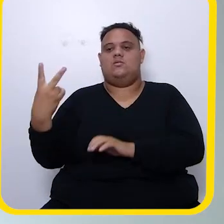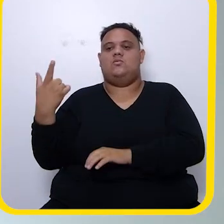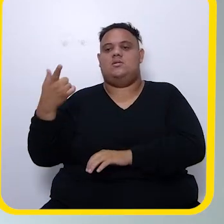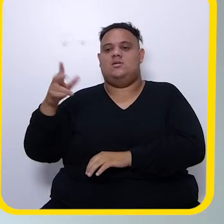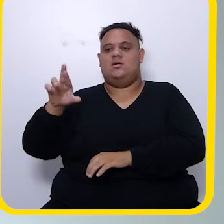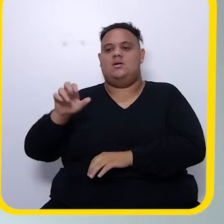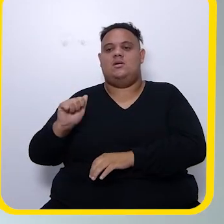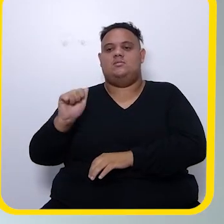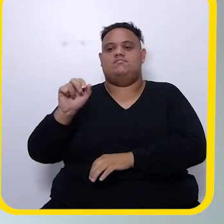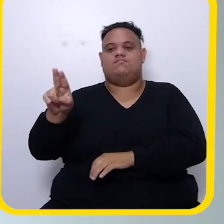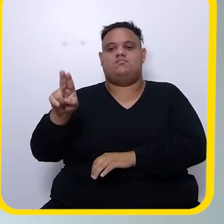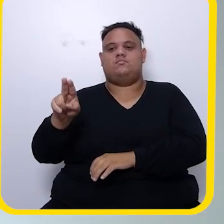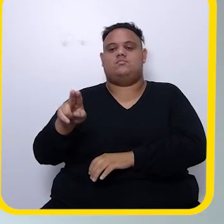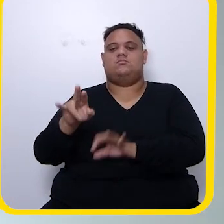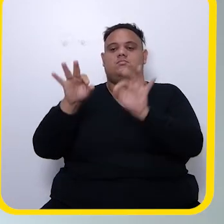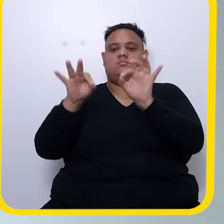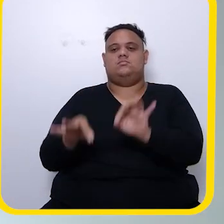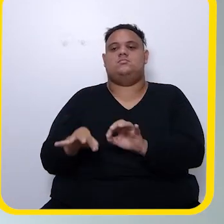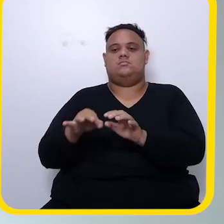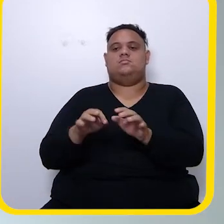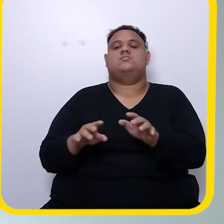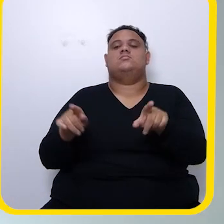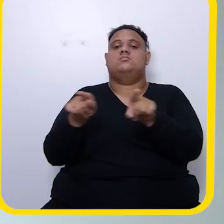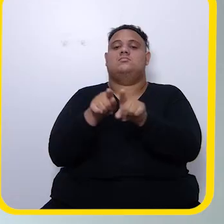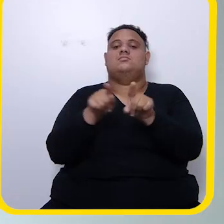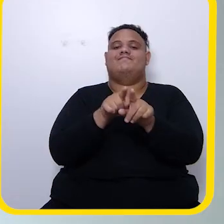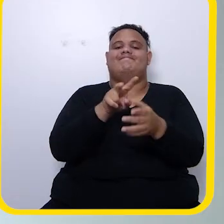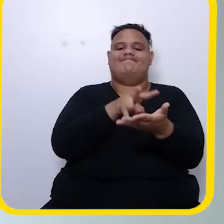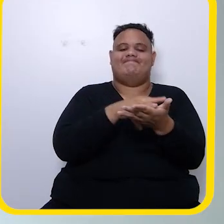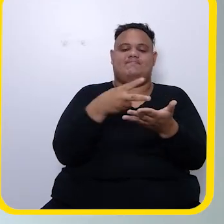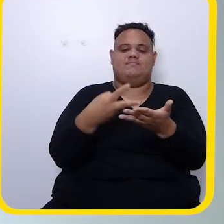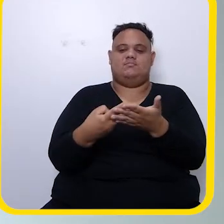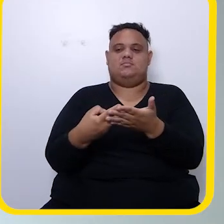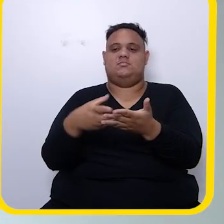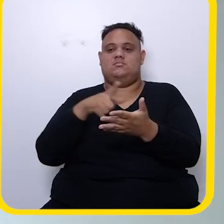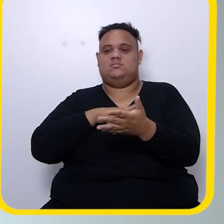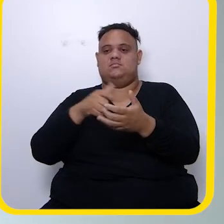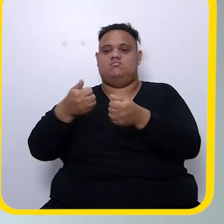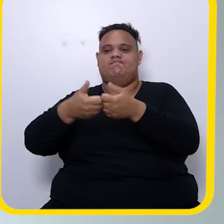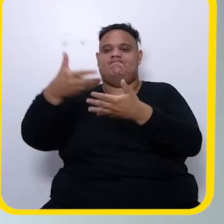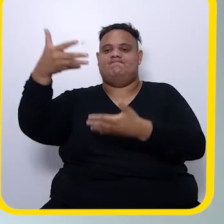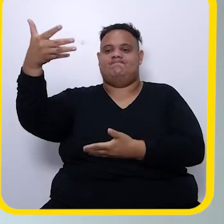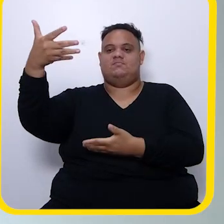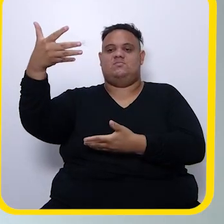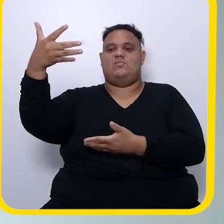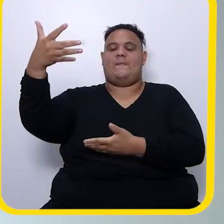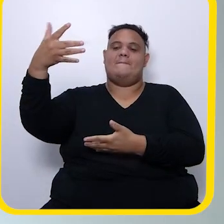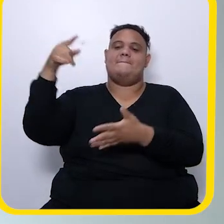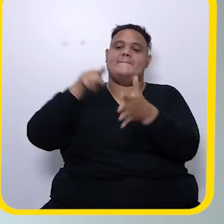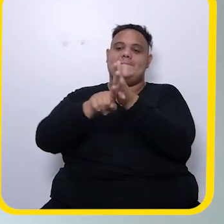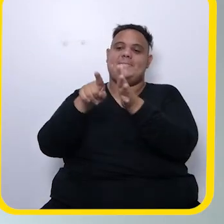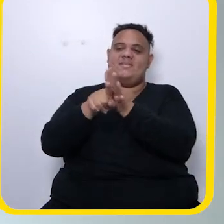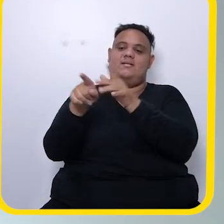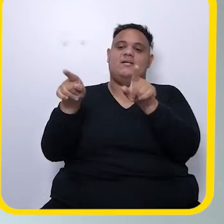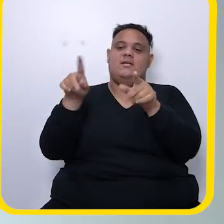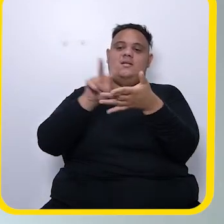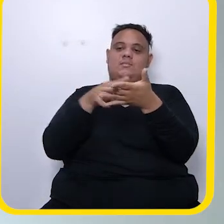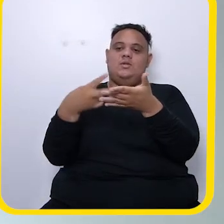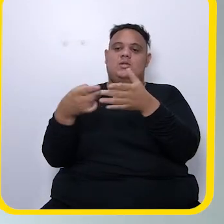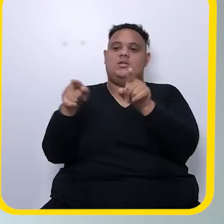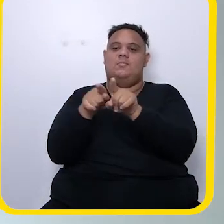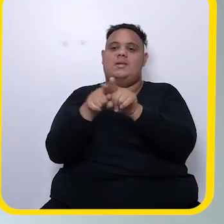grau, né? Além de interpretação, na hora de elaborar, de montar a questão, a interpretação também